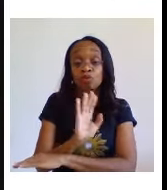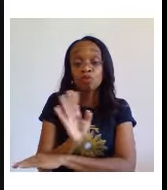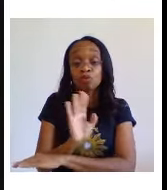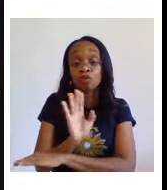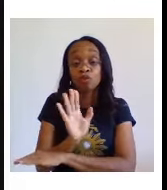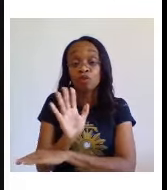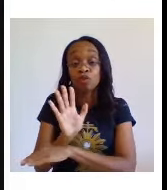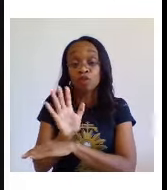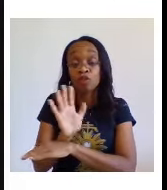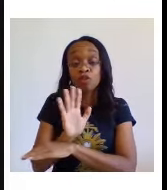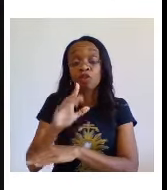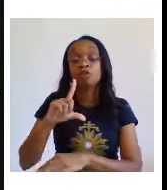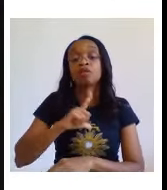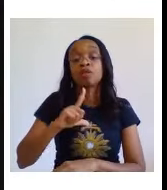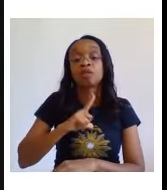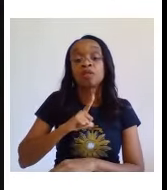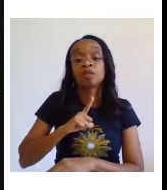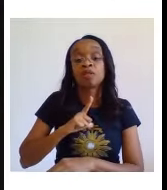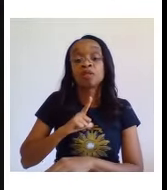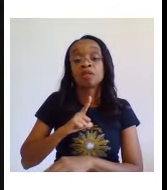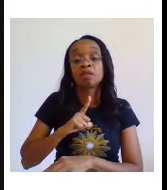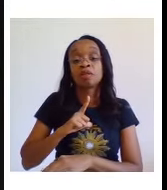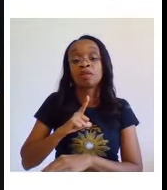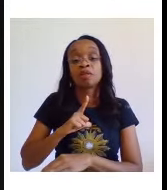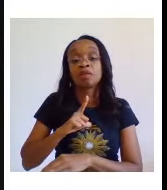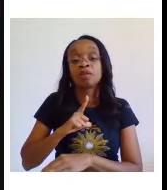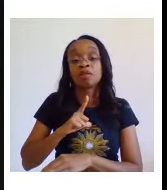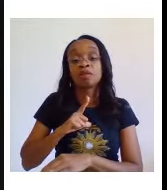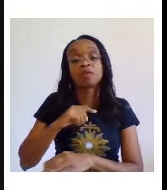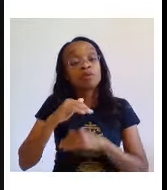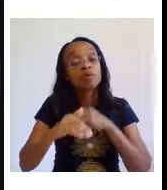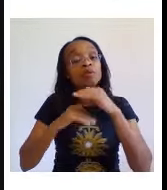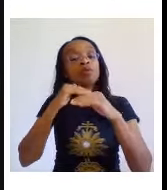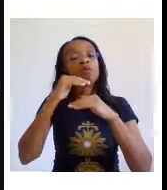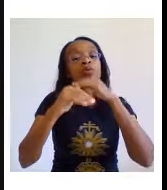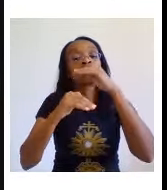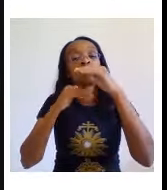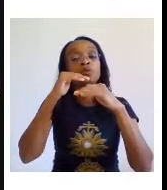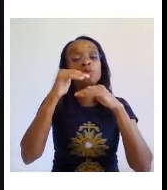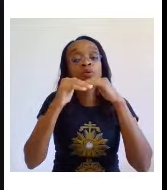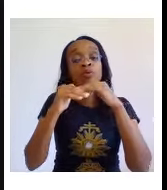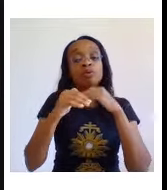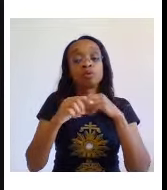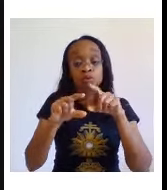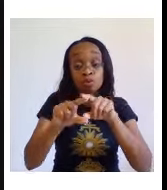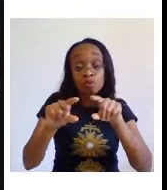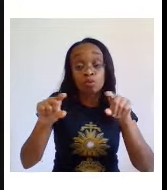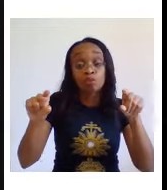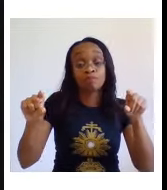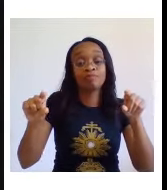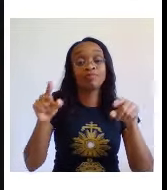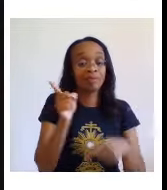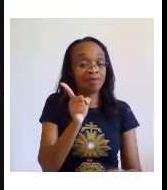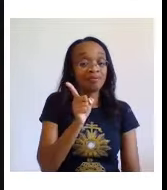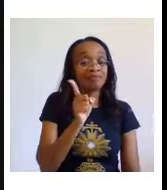né, ela vai ser construída ao longo do próximo ano, né.